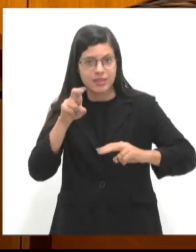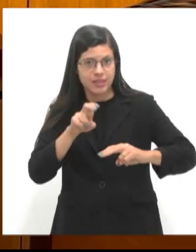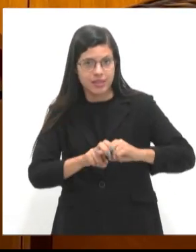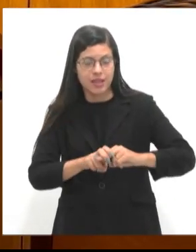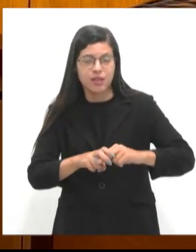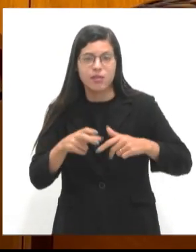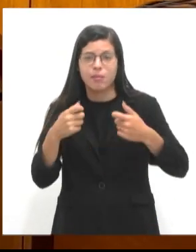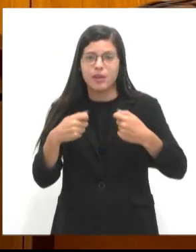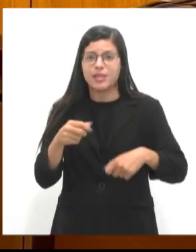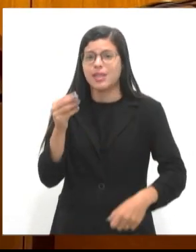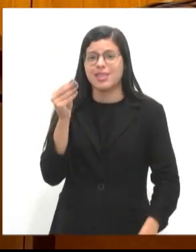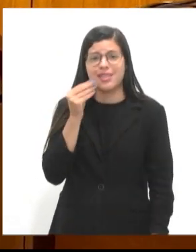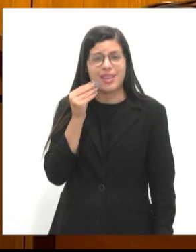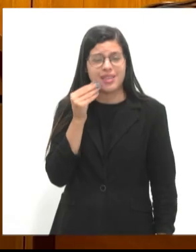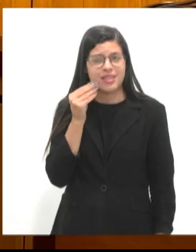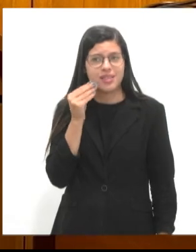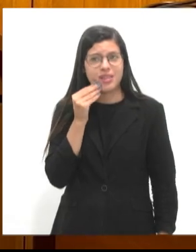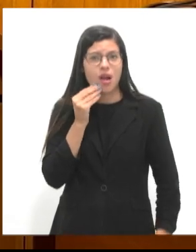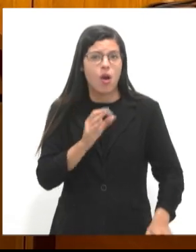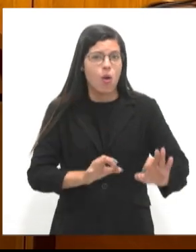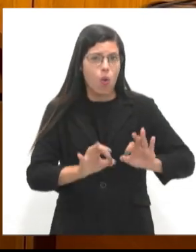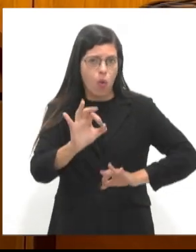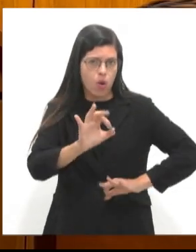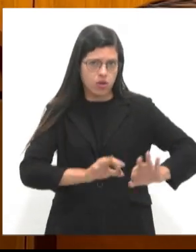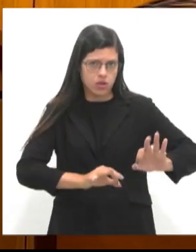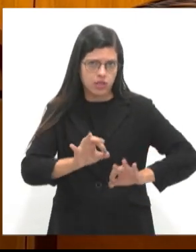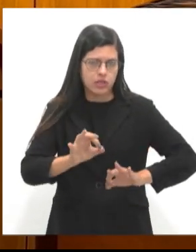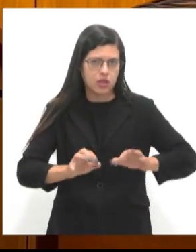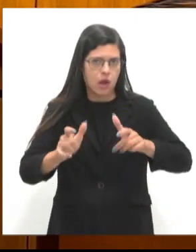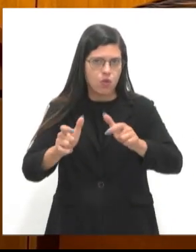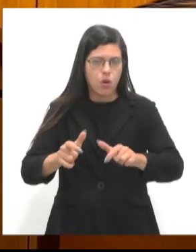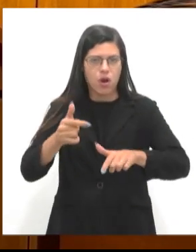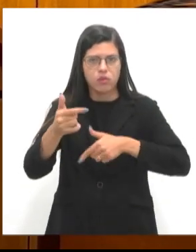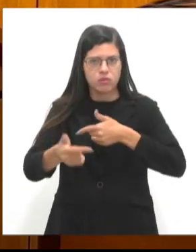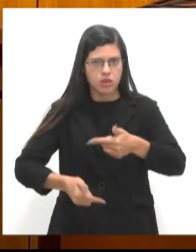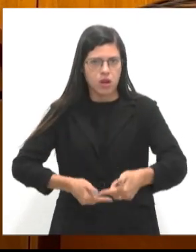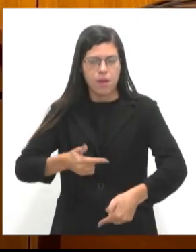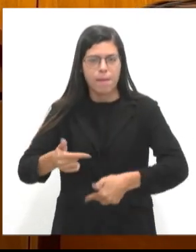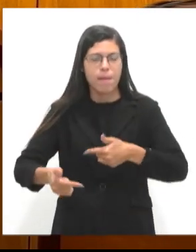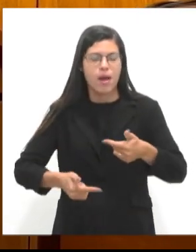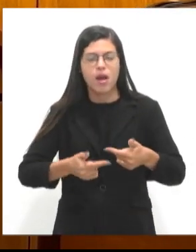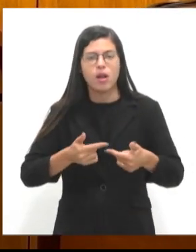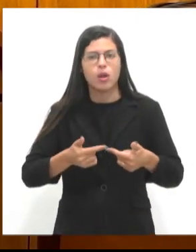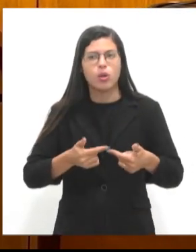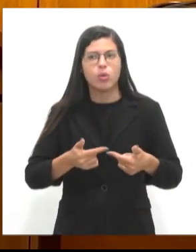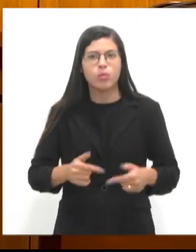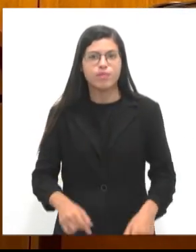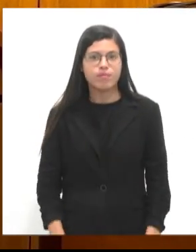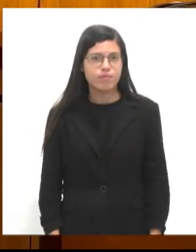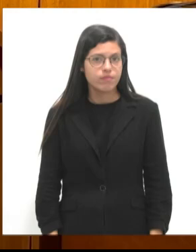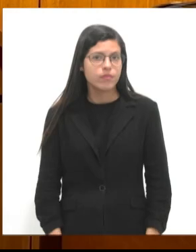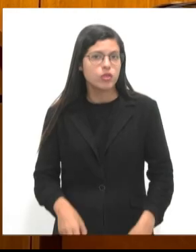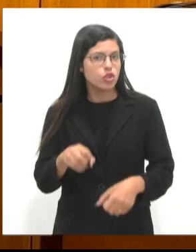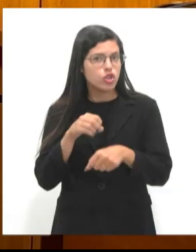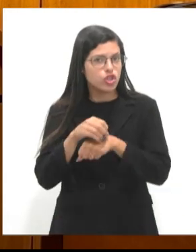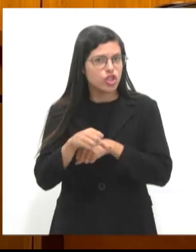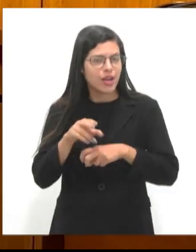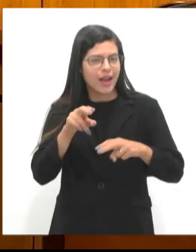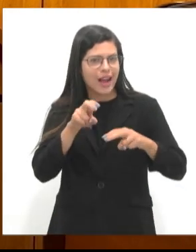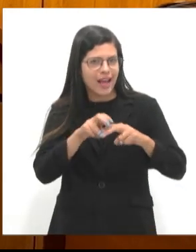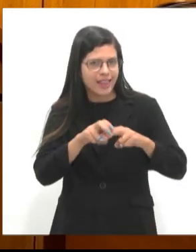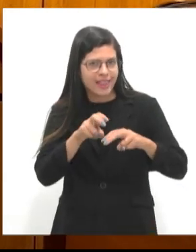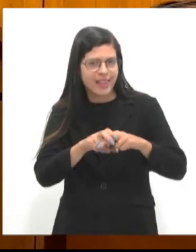é tentar organizar seu ambiente de trabalho da melhor forma possível. Para isso, sugiro cadeiras com um